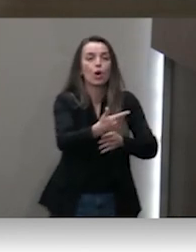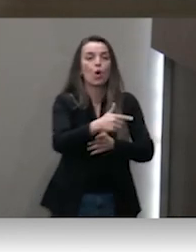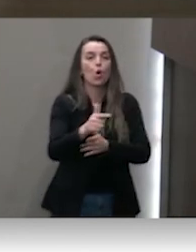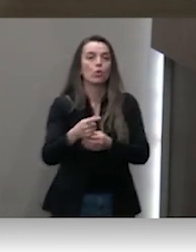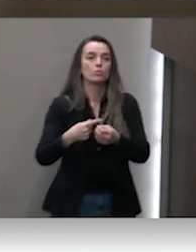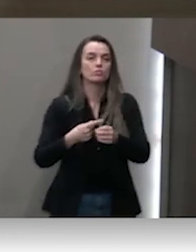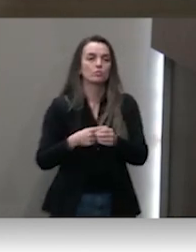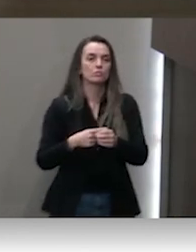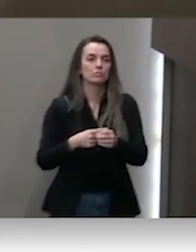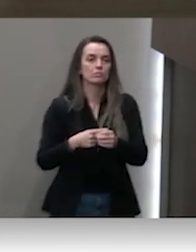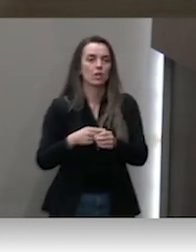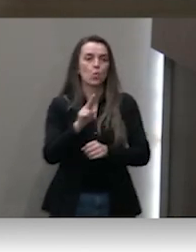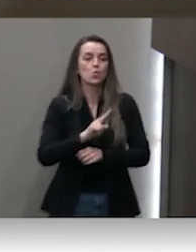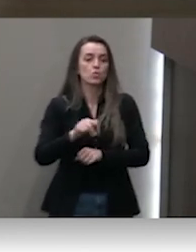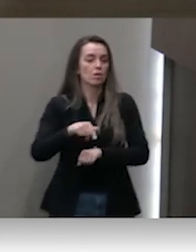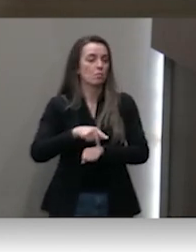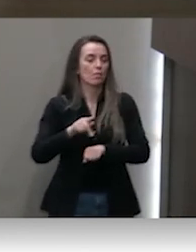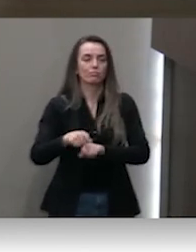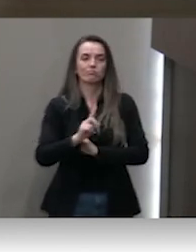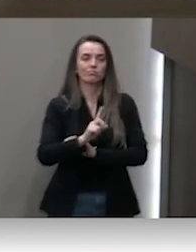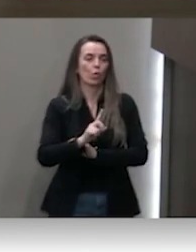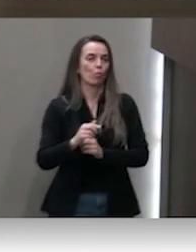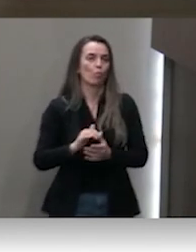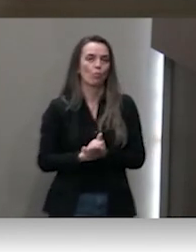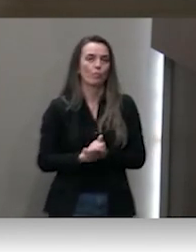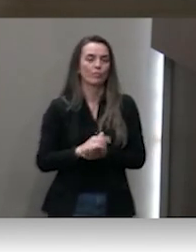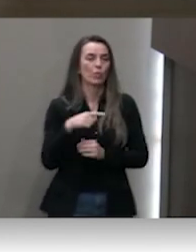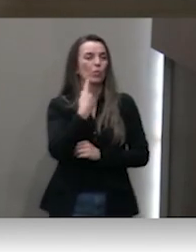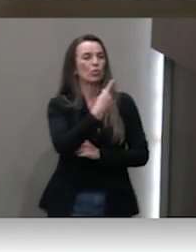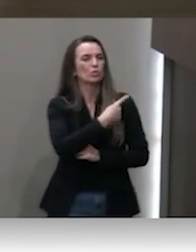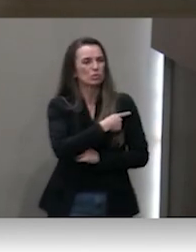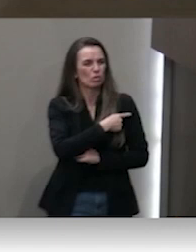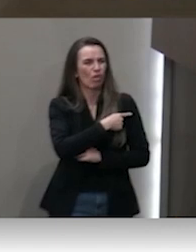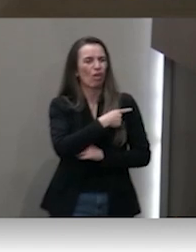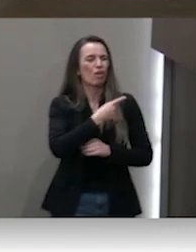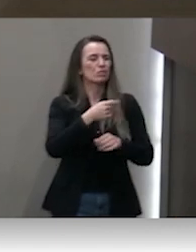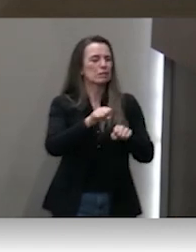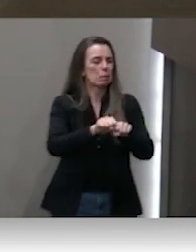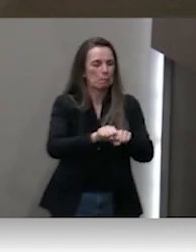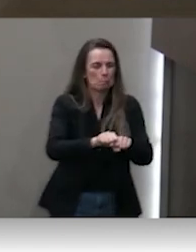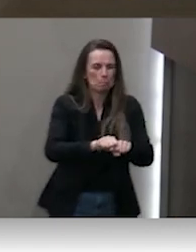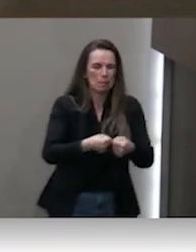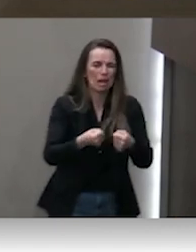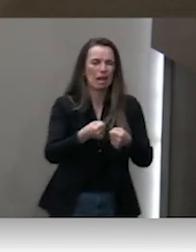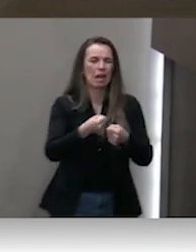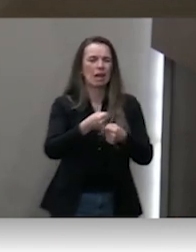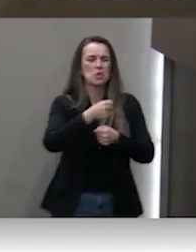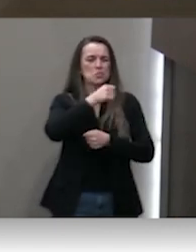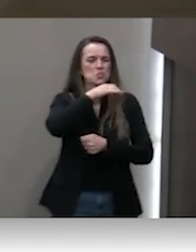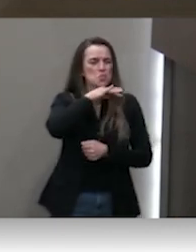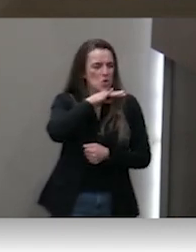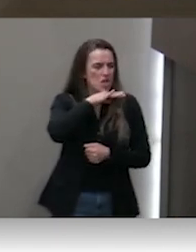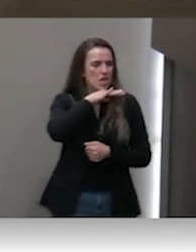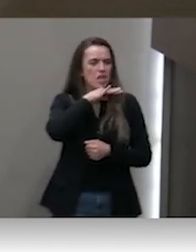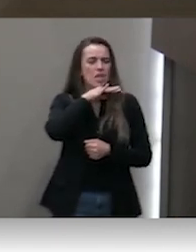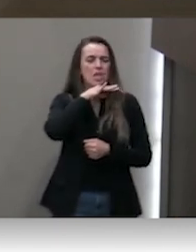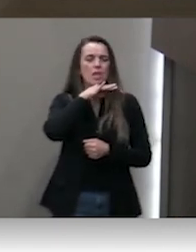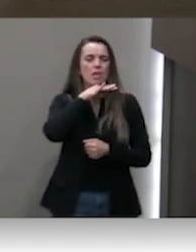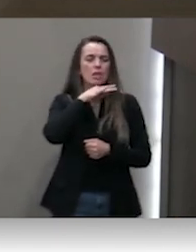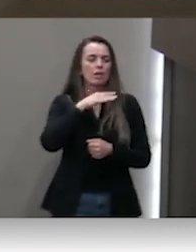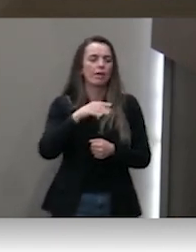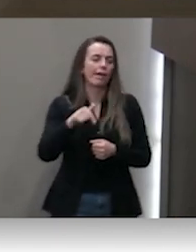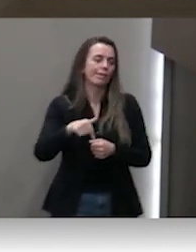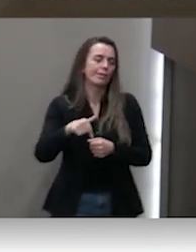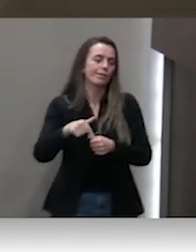serve para o nosso. O nosso deixa enferrujando no pátio da prefeitura, o que é uma